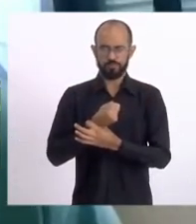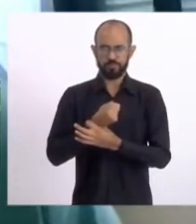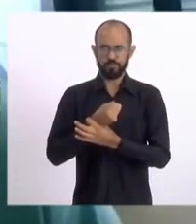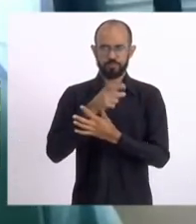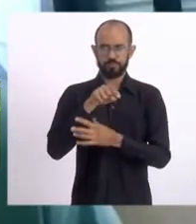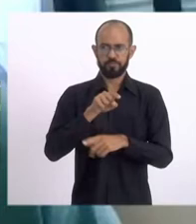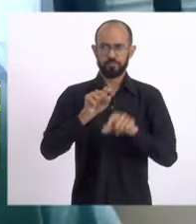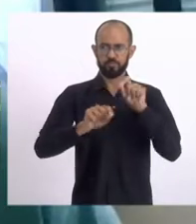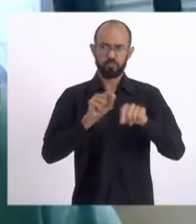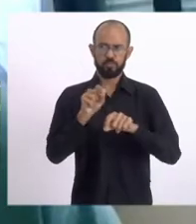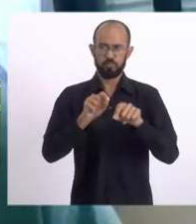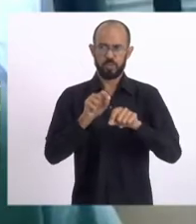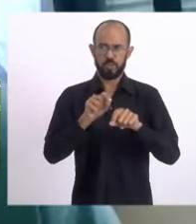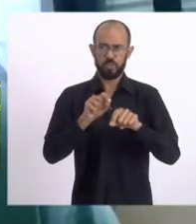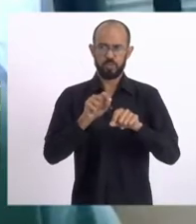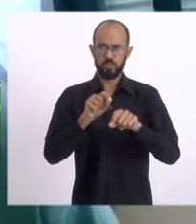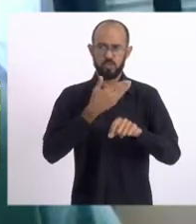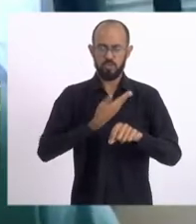União,